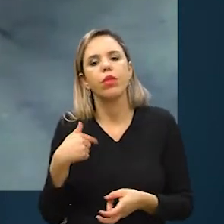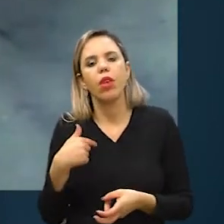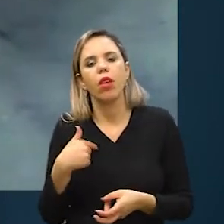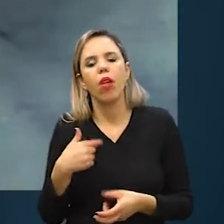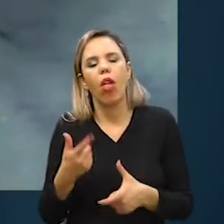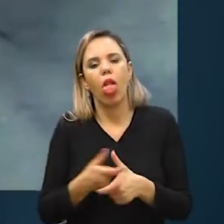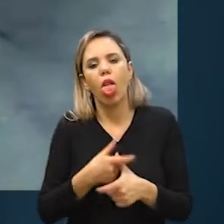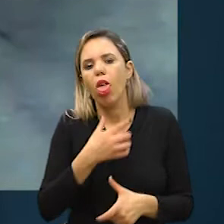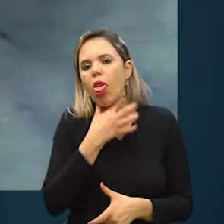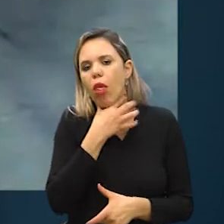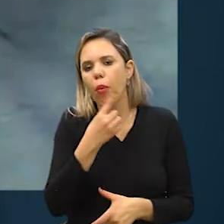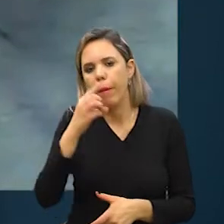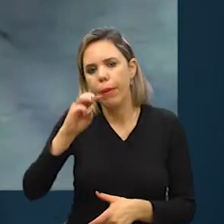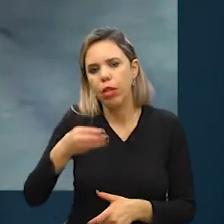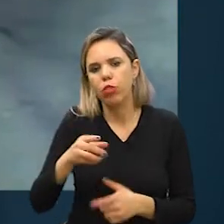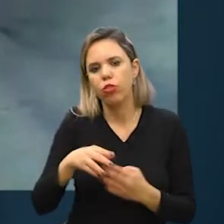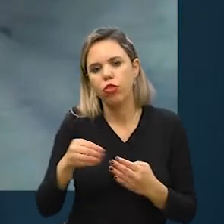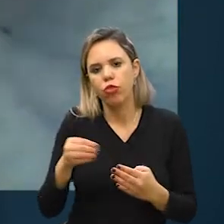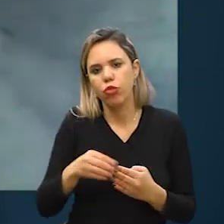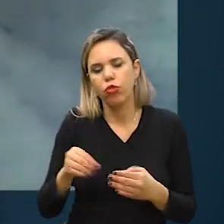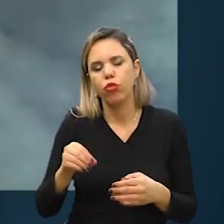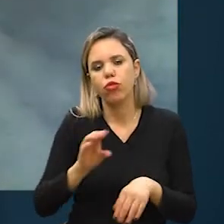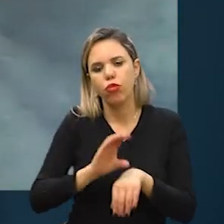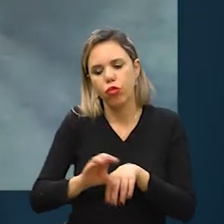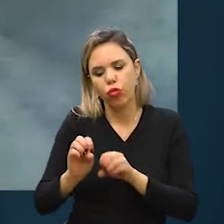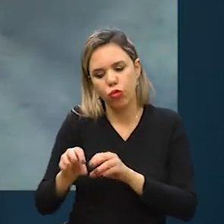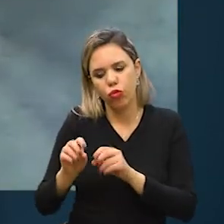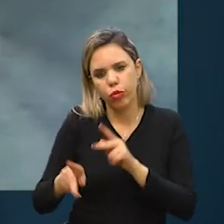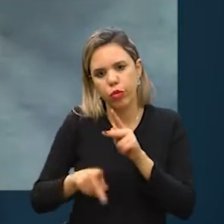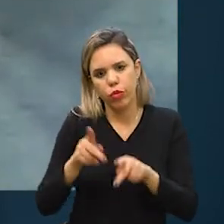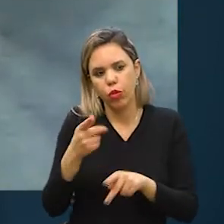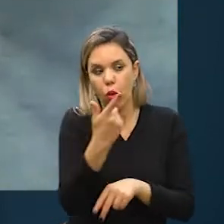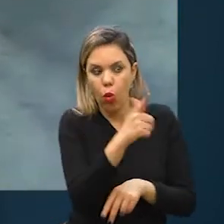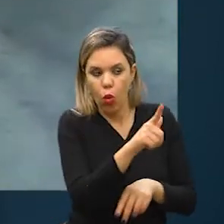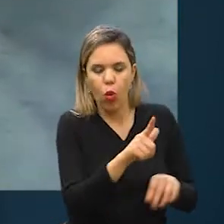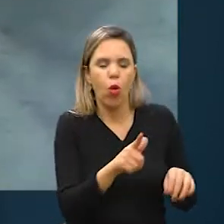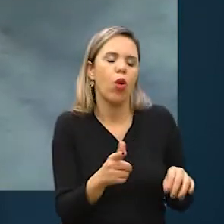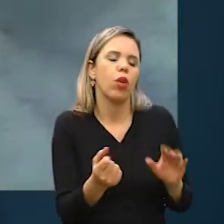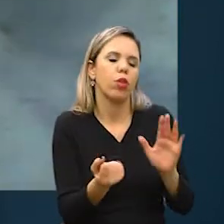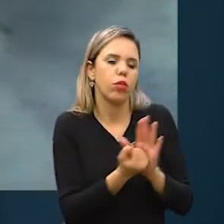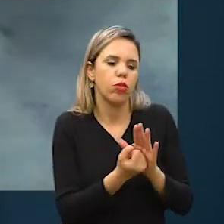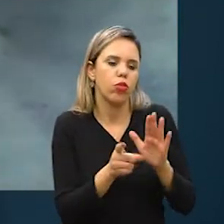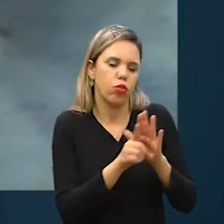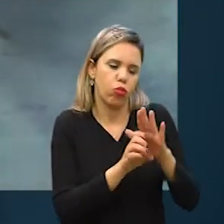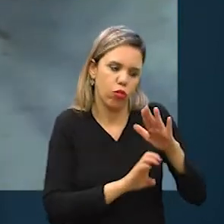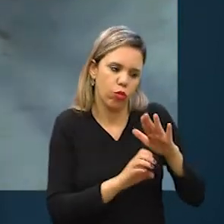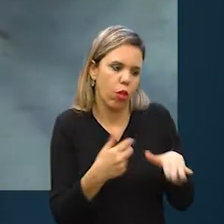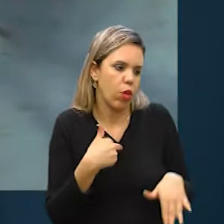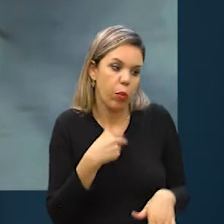eu quebrado, devendo $1 milhão, tinha que dar consultoria para um franqueado que também estava indo mal,